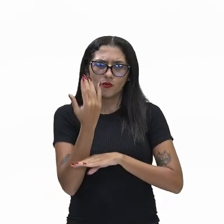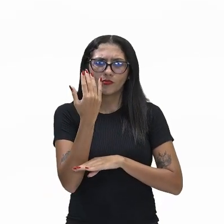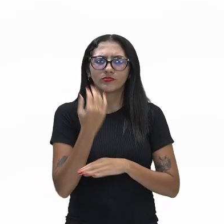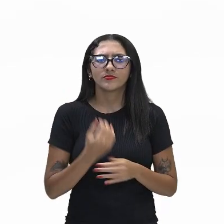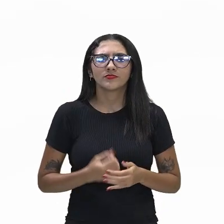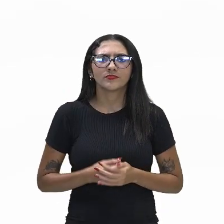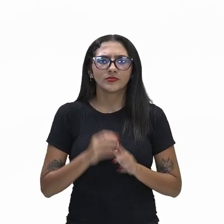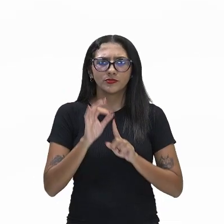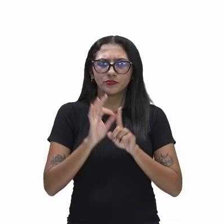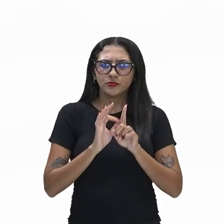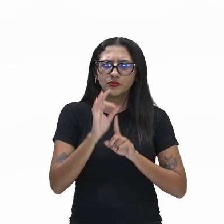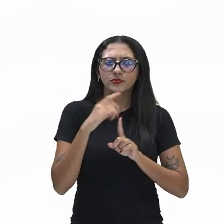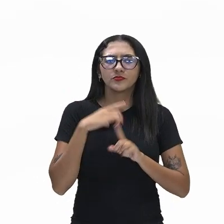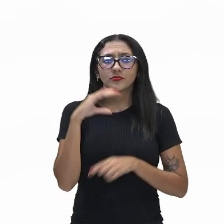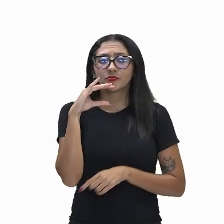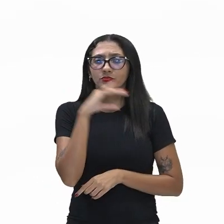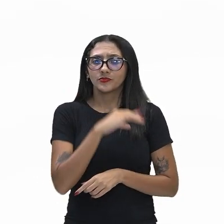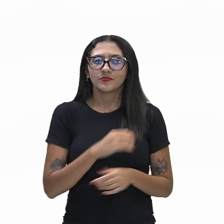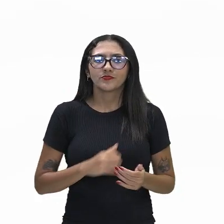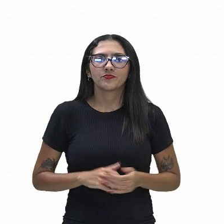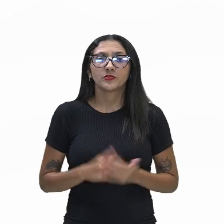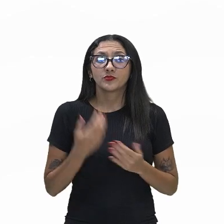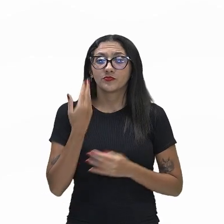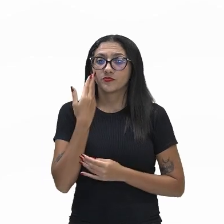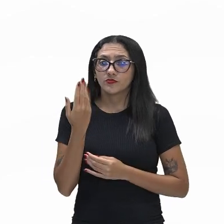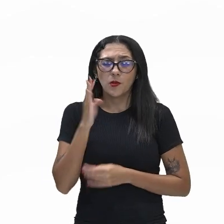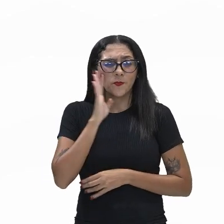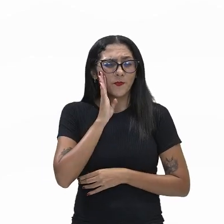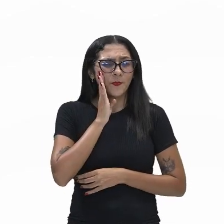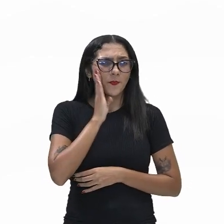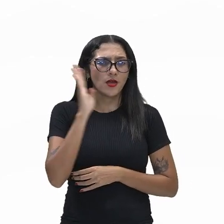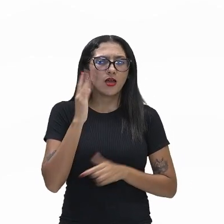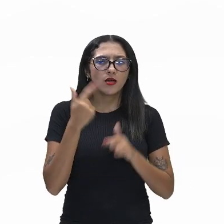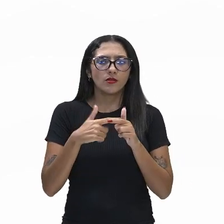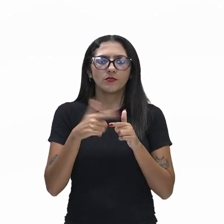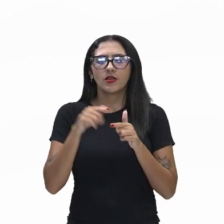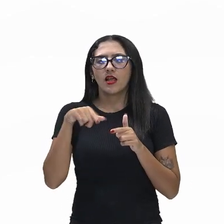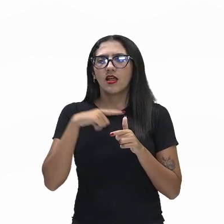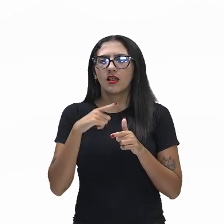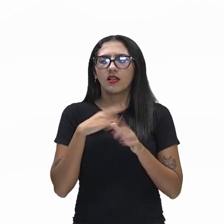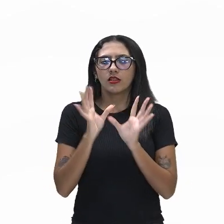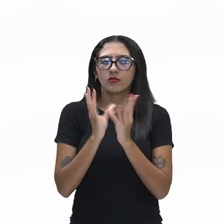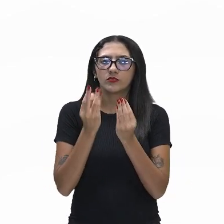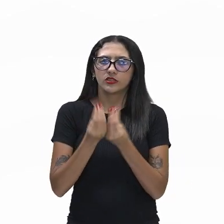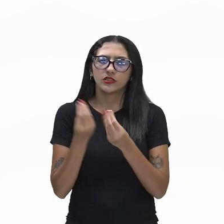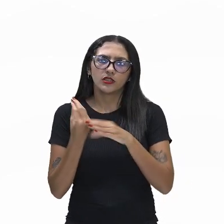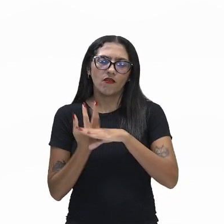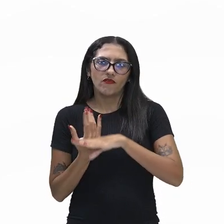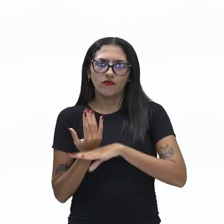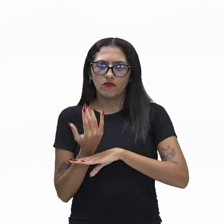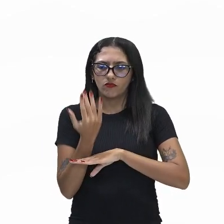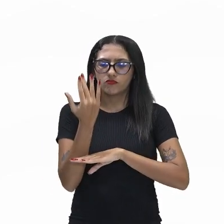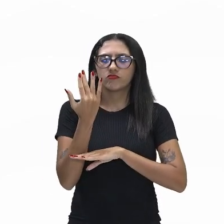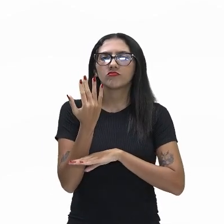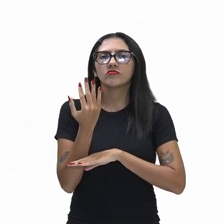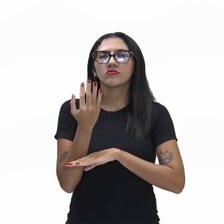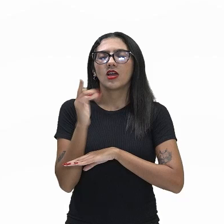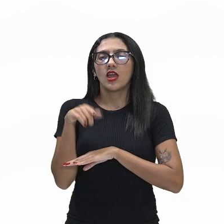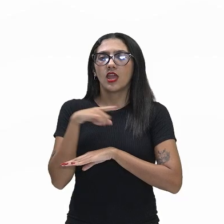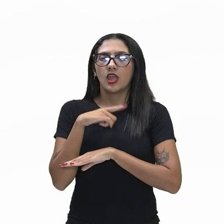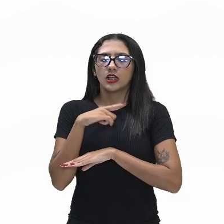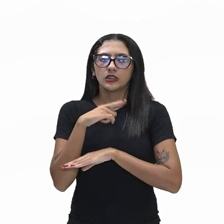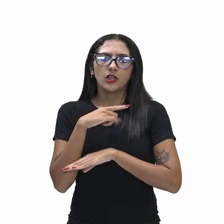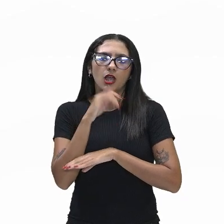esses principais impactos dessas alterações são esses gases de efeito estufa que absorvem parte dos raios